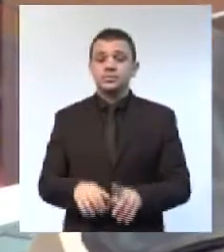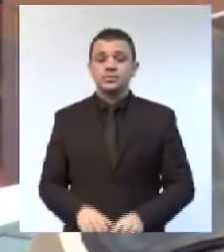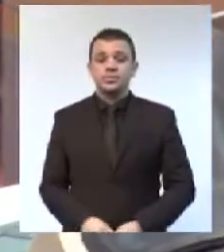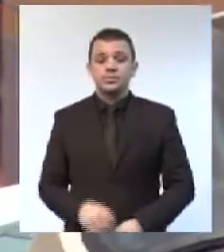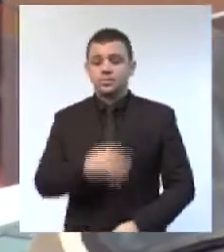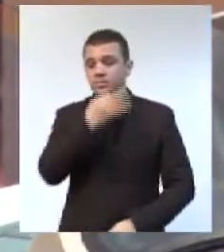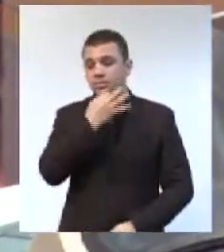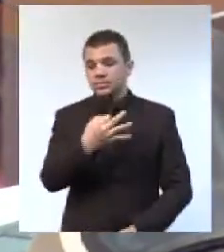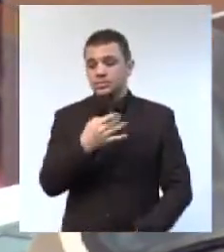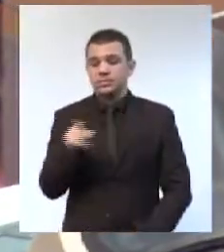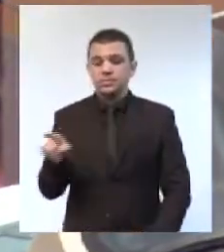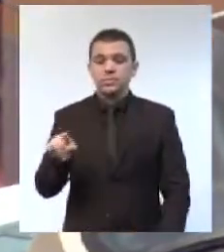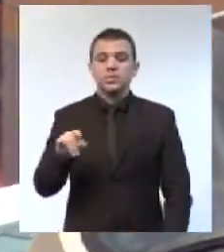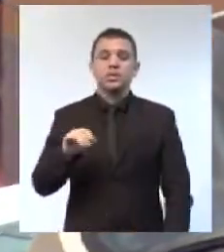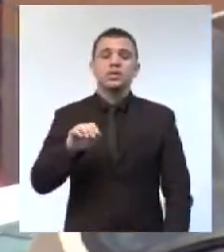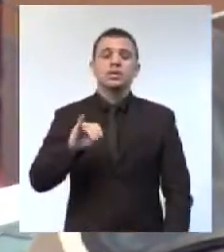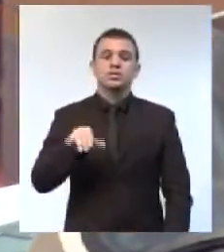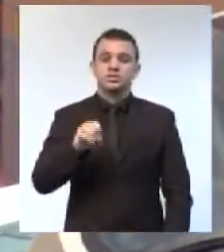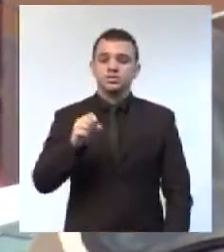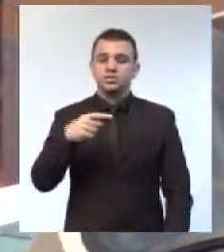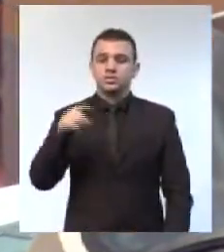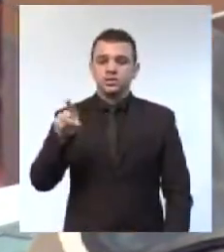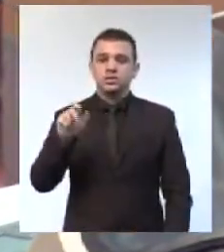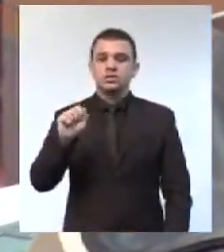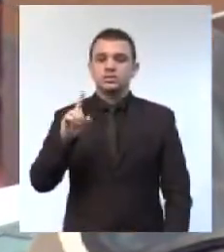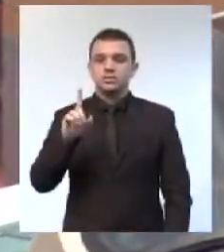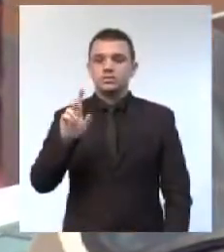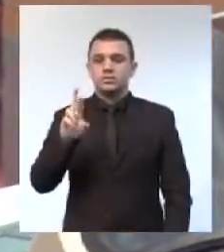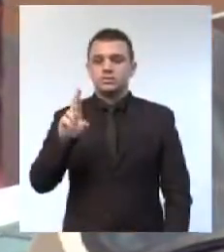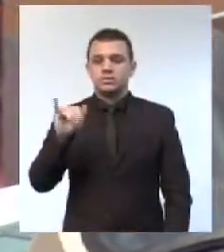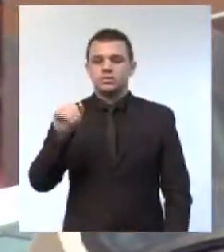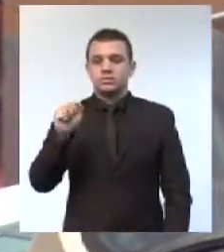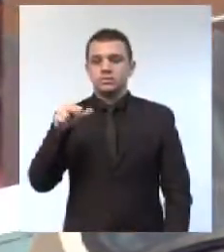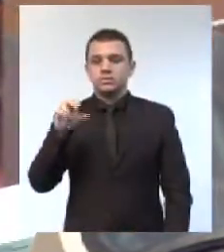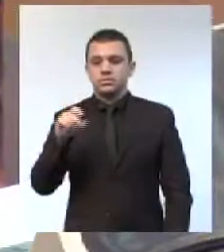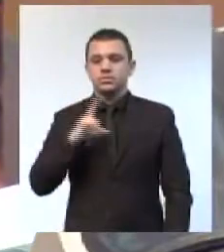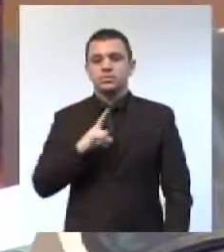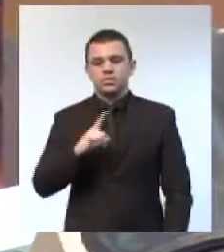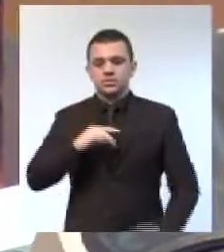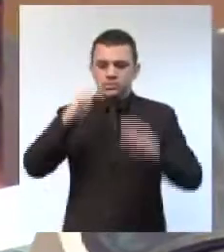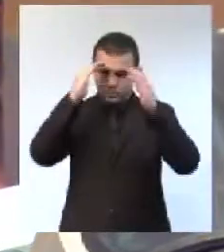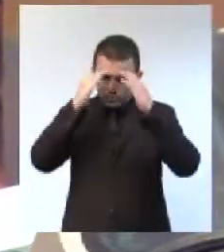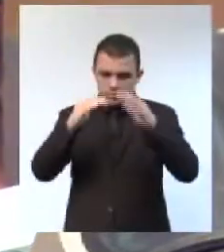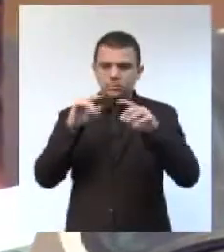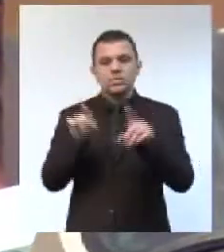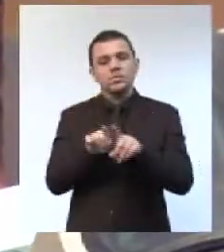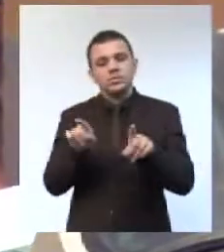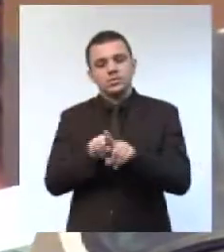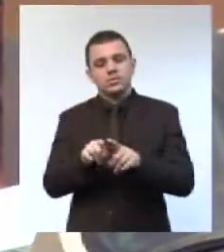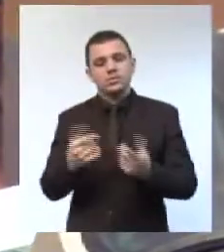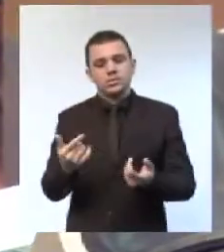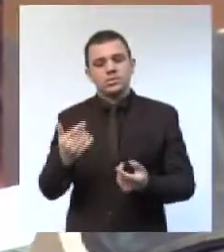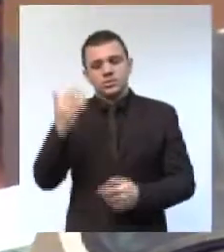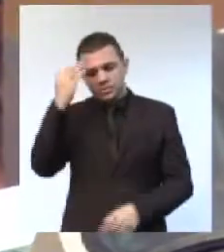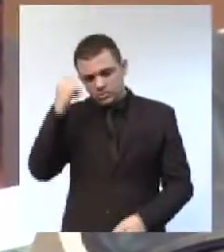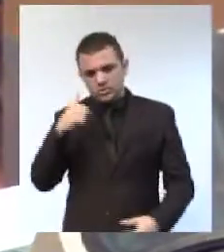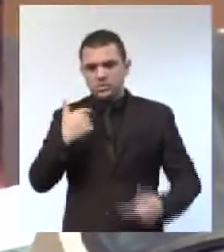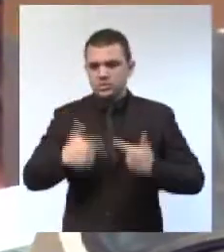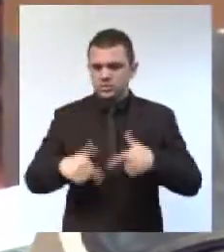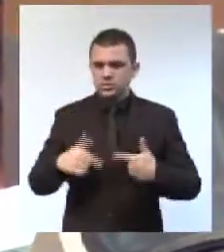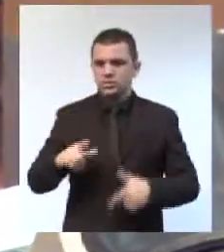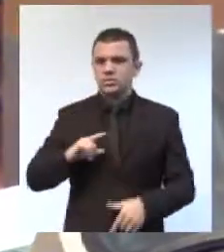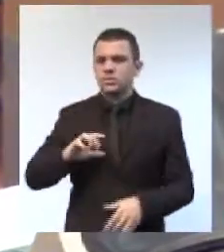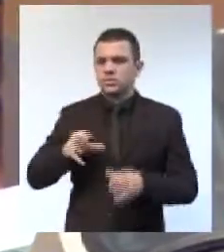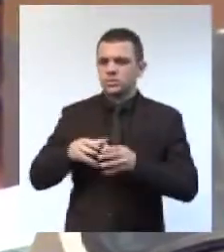deputado Zé Adriano tem um grande respeito e o reconhecimento pelo trabalho que vem fazendo na oposição,